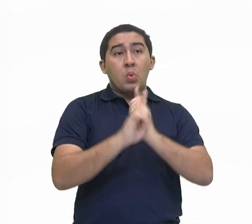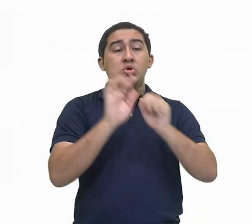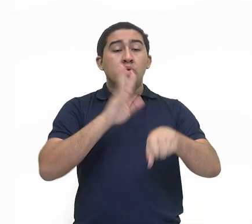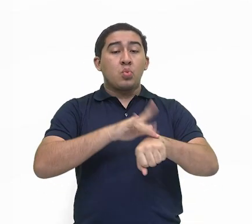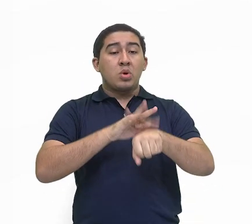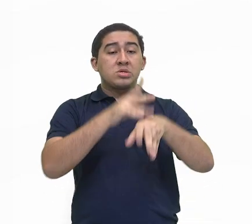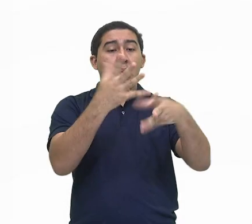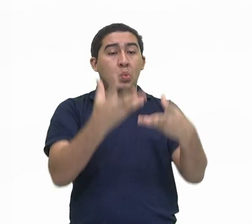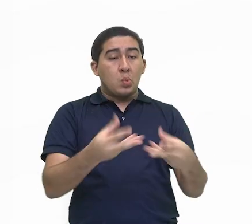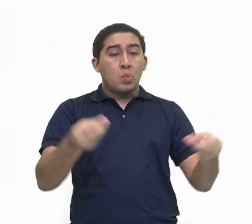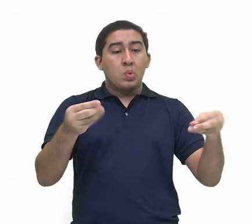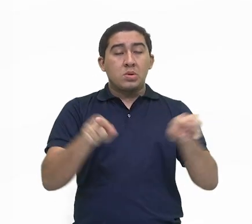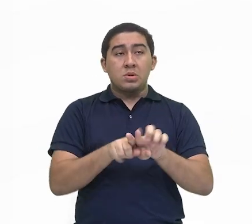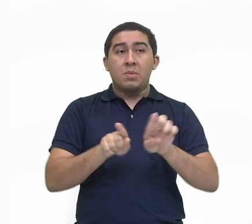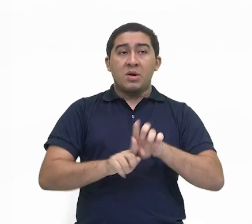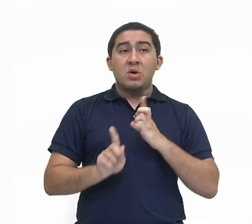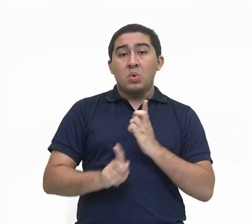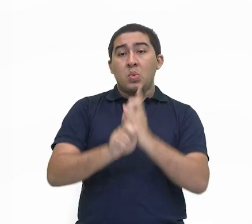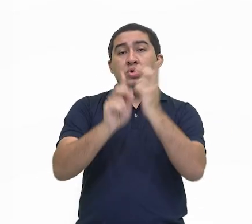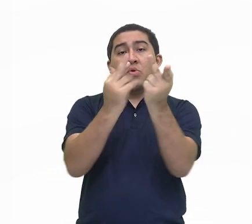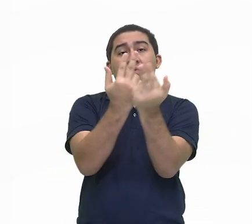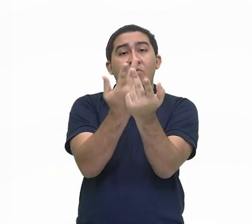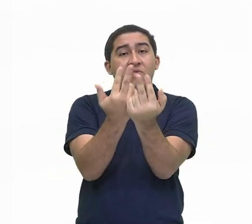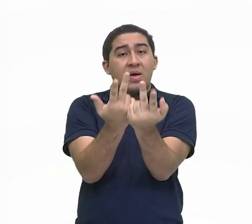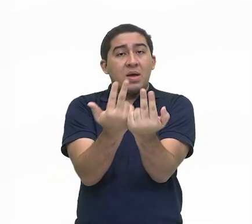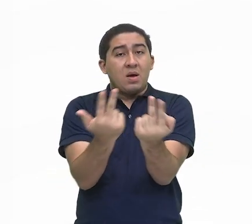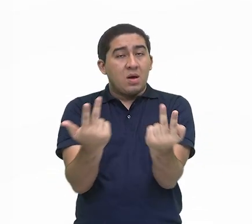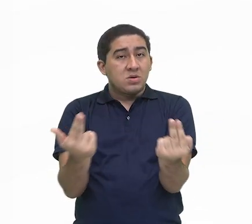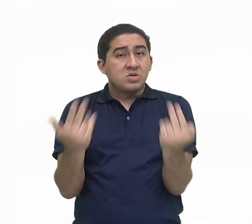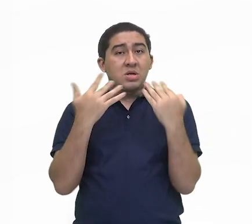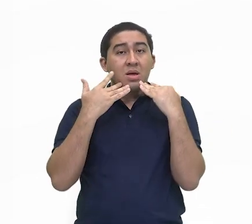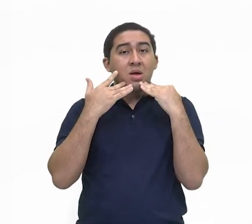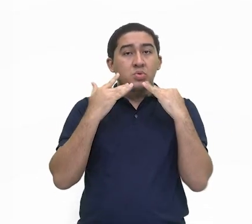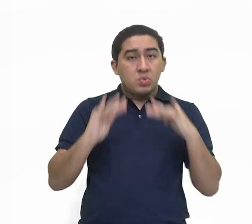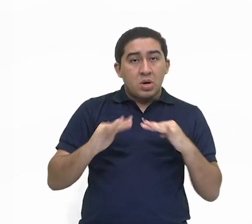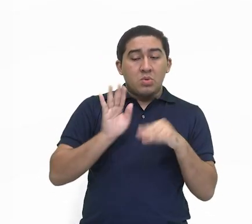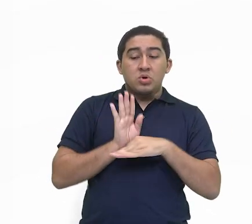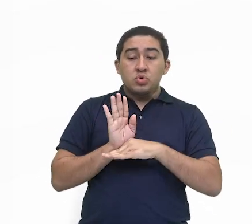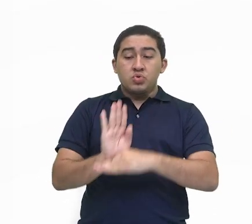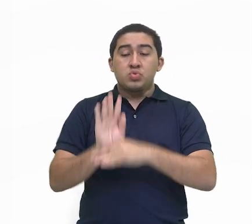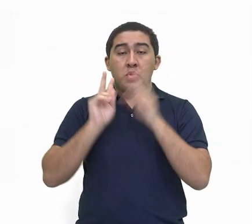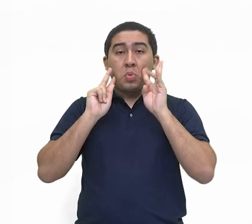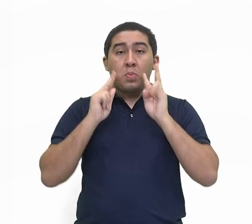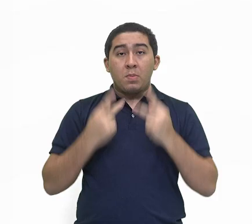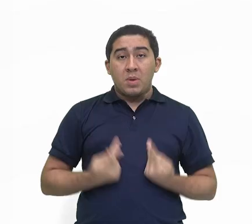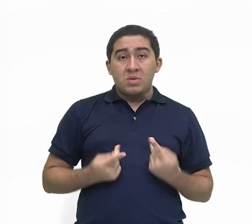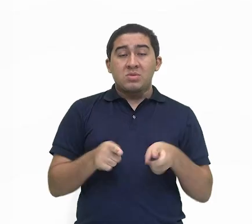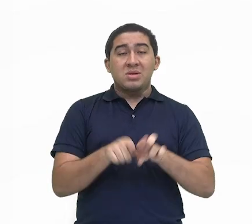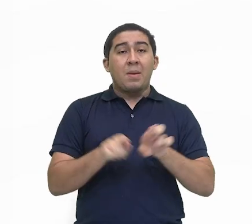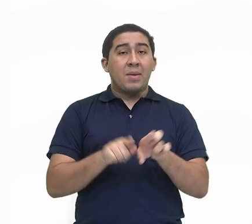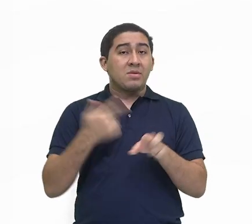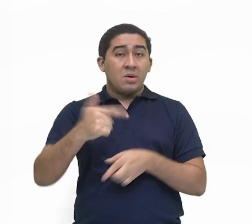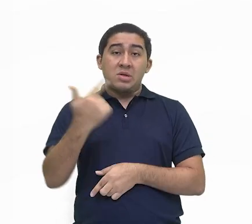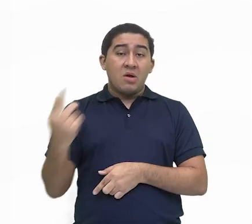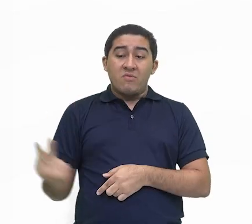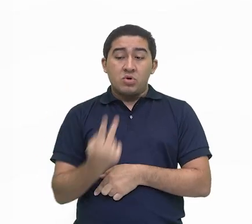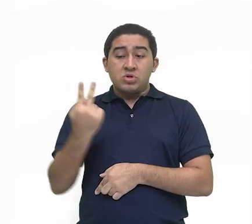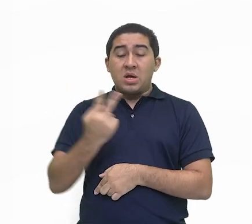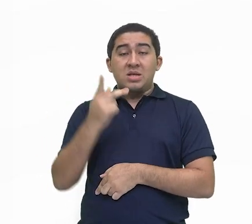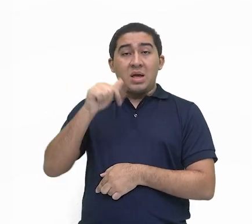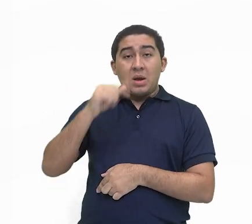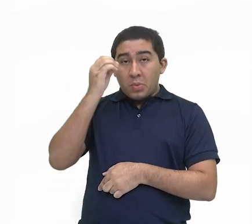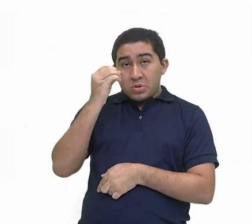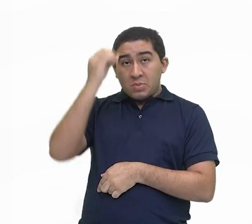para doenças, encontra, né, muitas coisas que ajudam a humanidade e que muitas vezes não são valorizados como